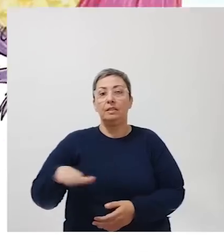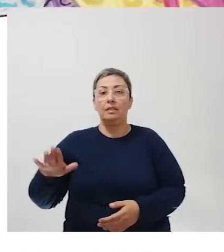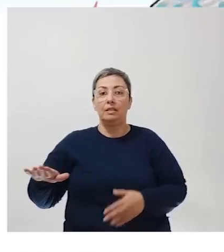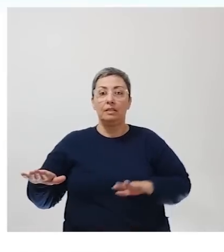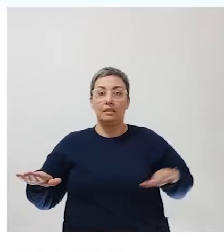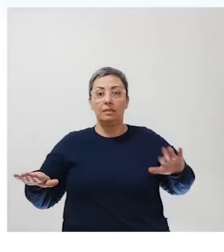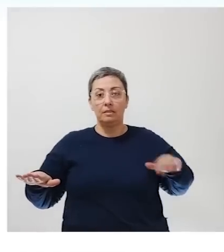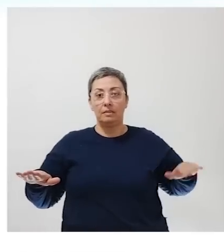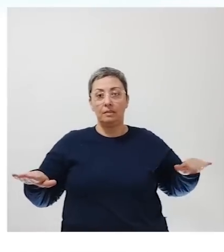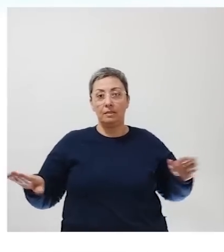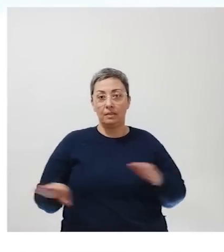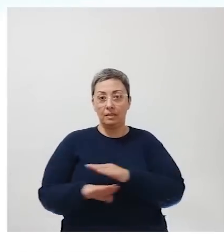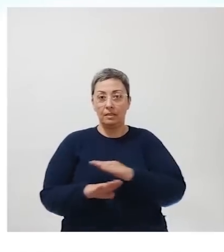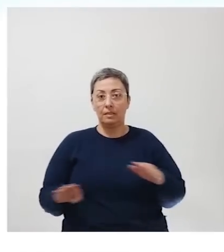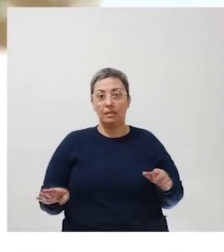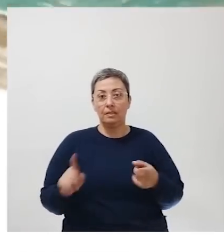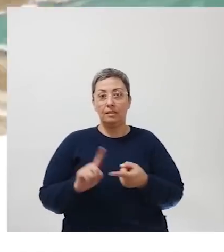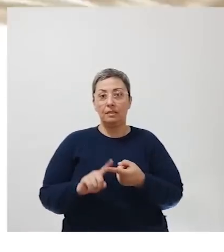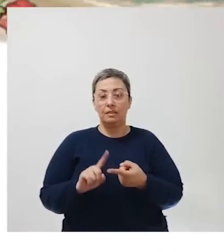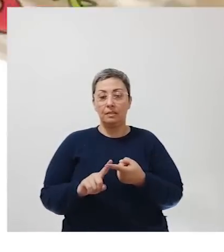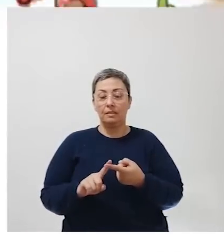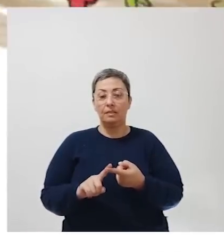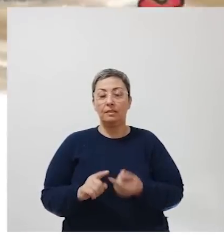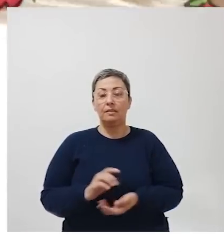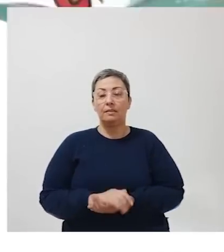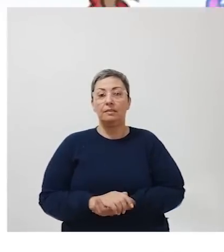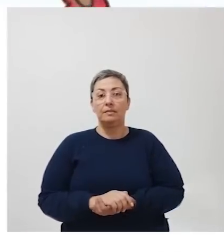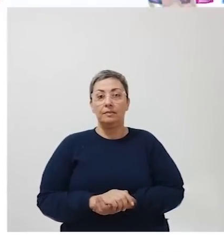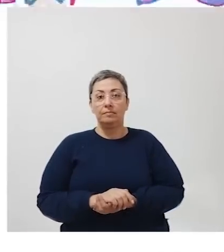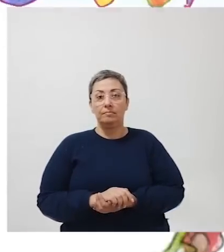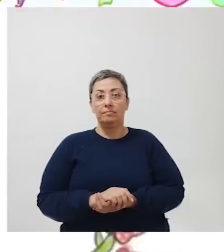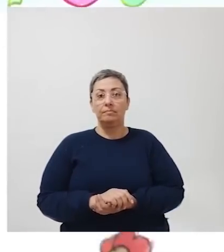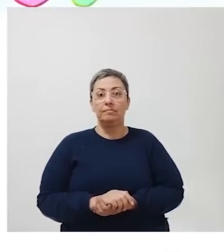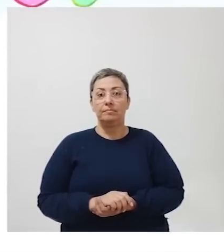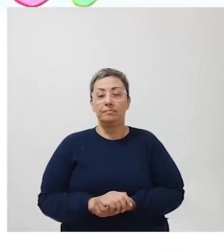De criança para criança.